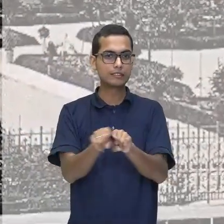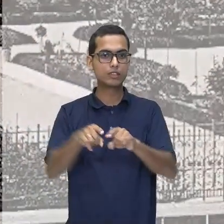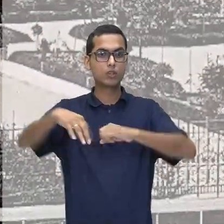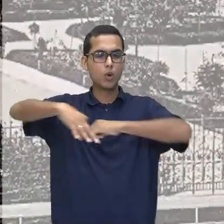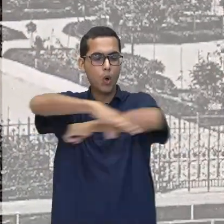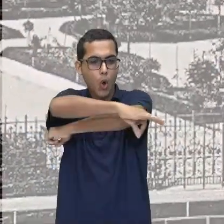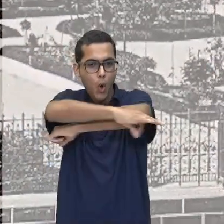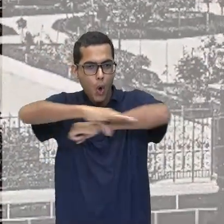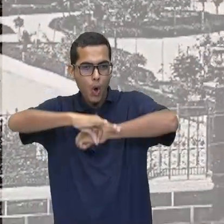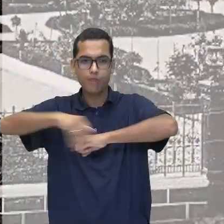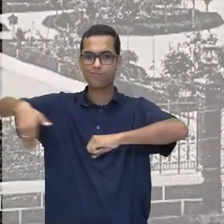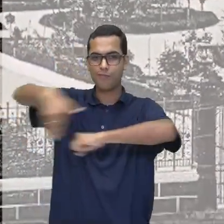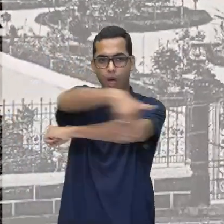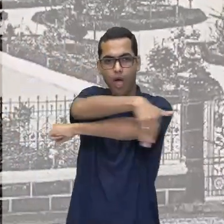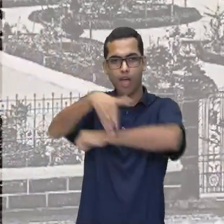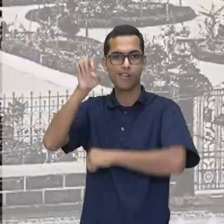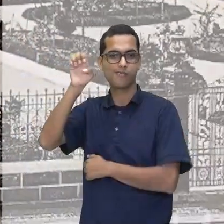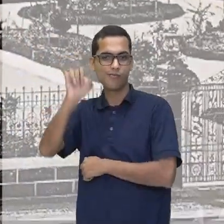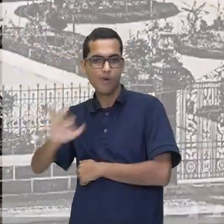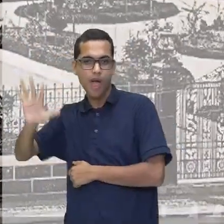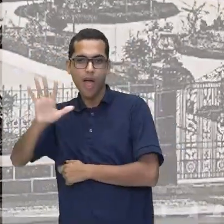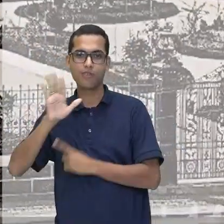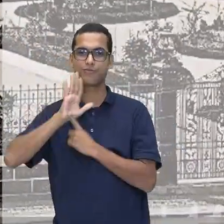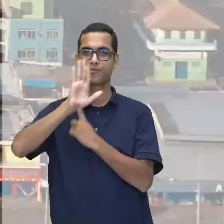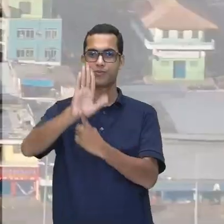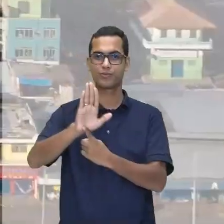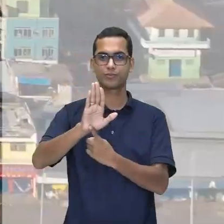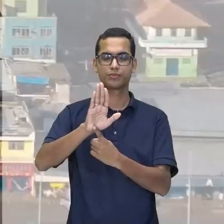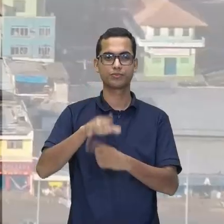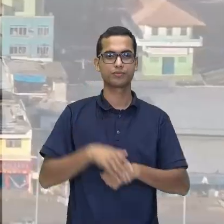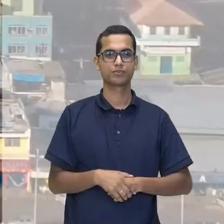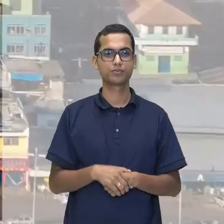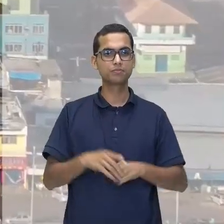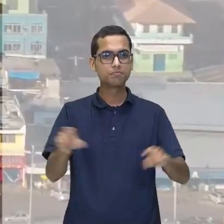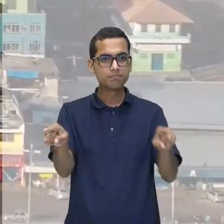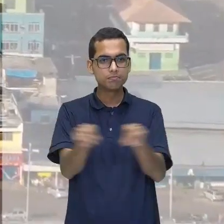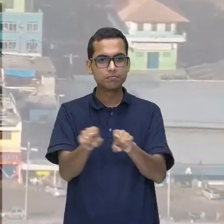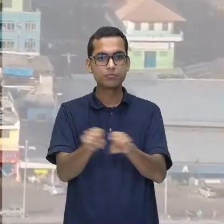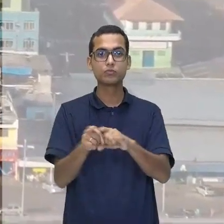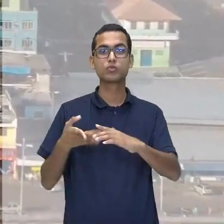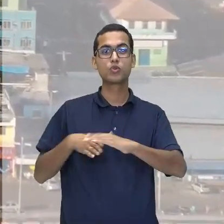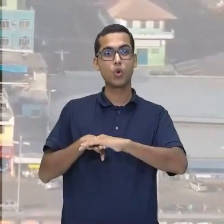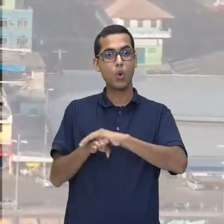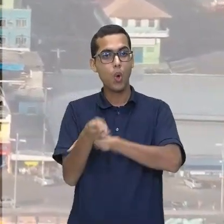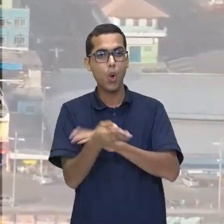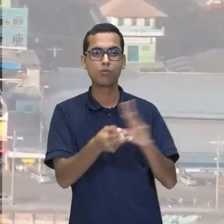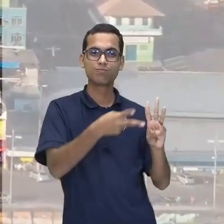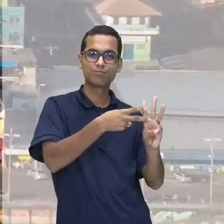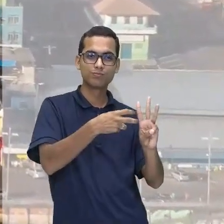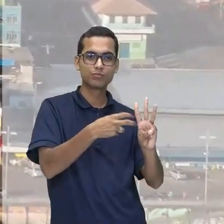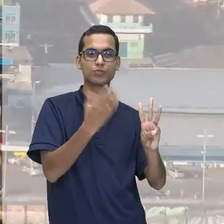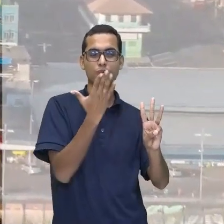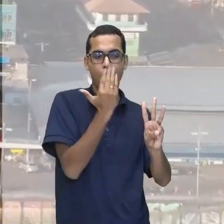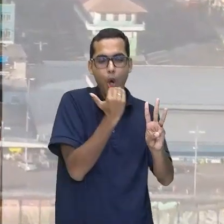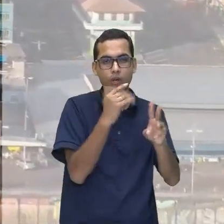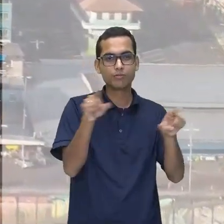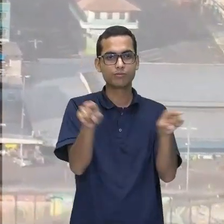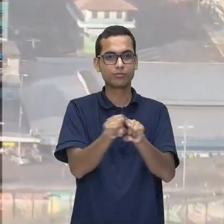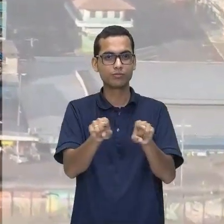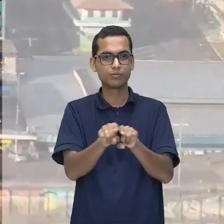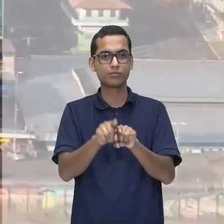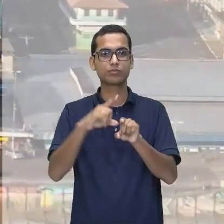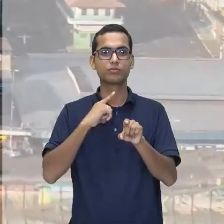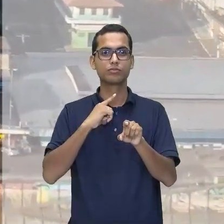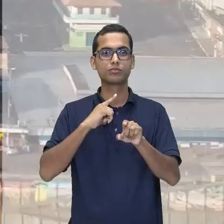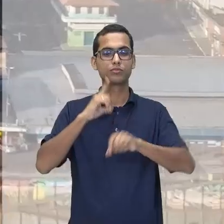a parte europeia traduzida aqui. Tenho hábitos indígenas na comida e na